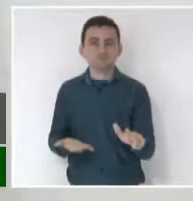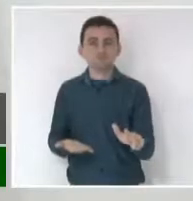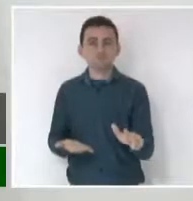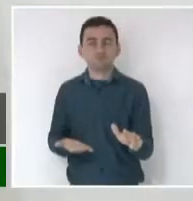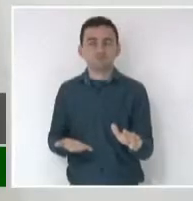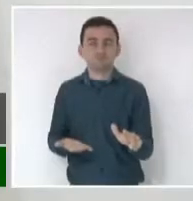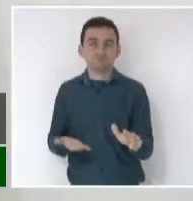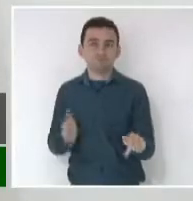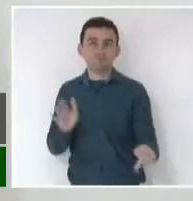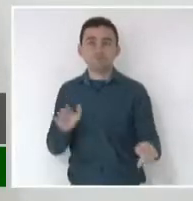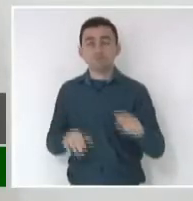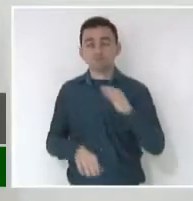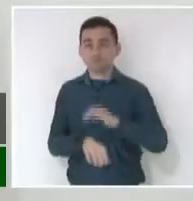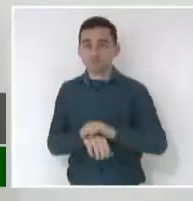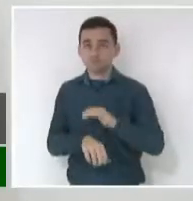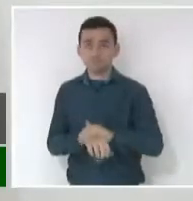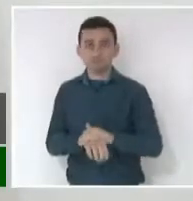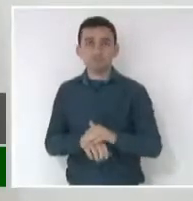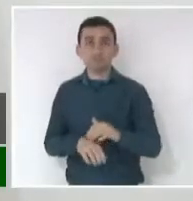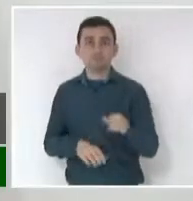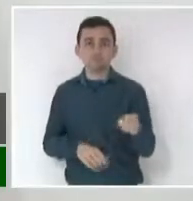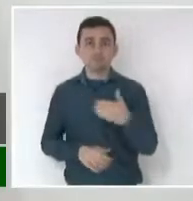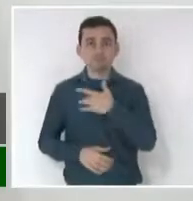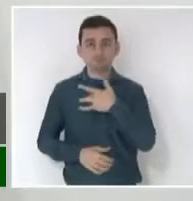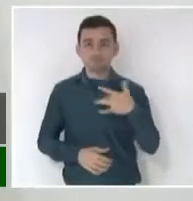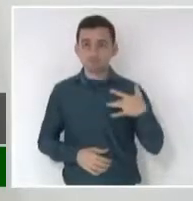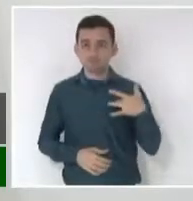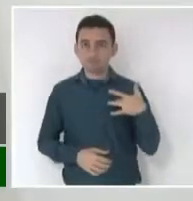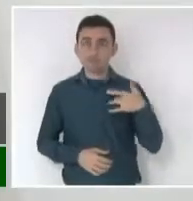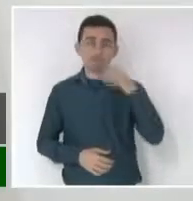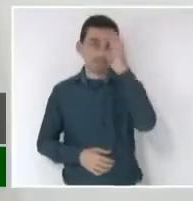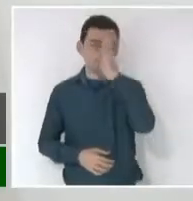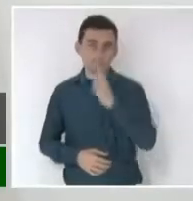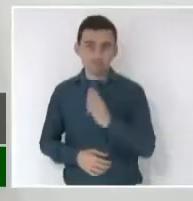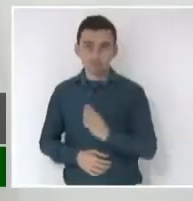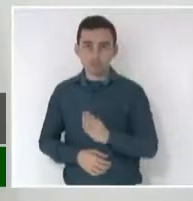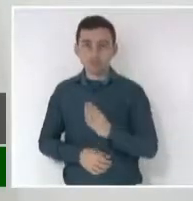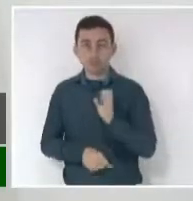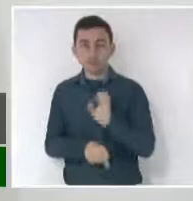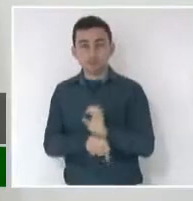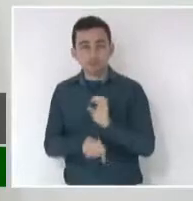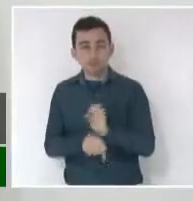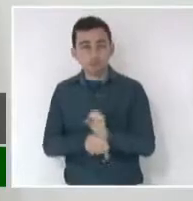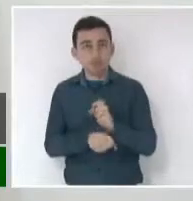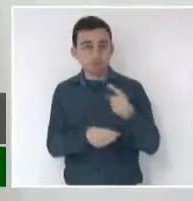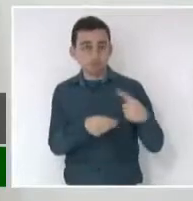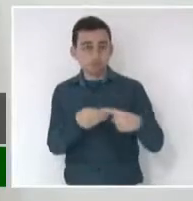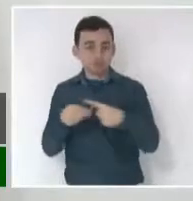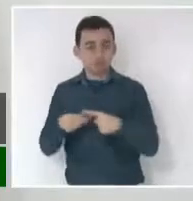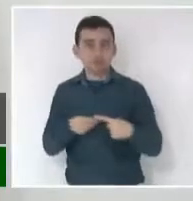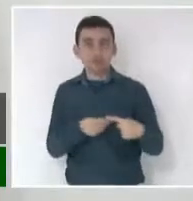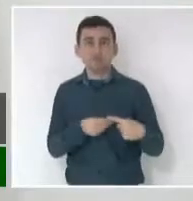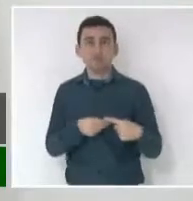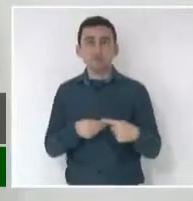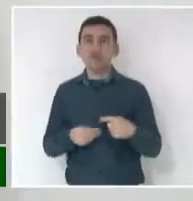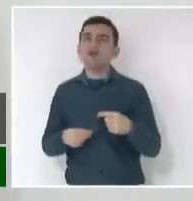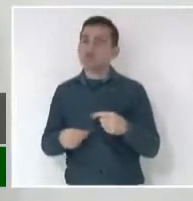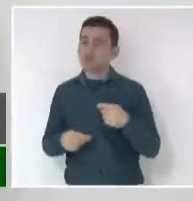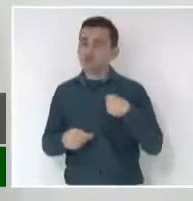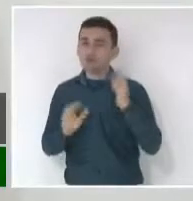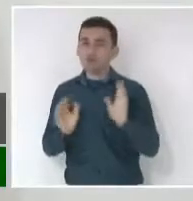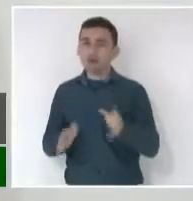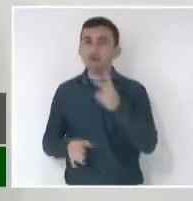da saúde do nosso país, nosso estado e nossos municípios. Aliás, eu tenho dito